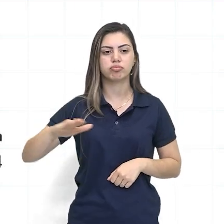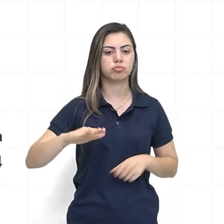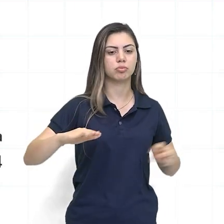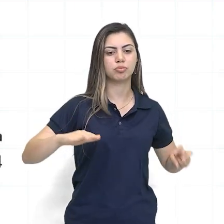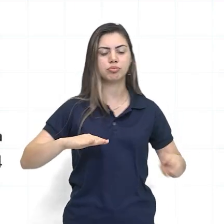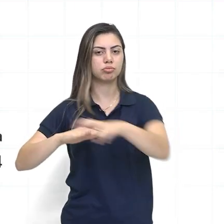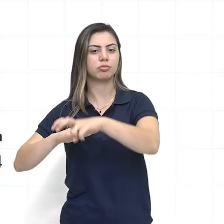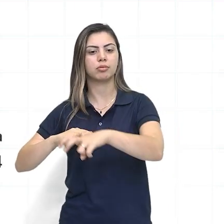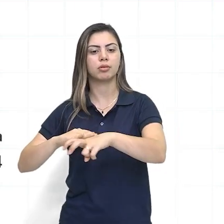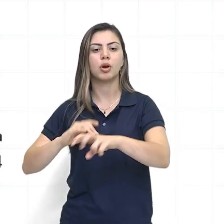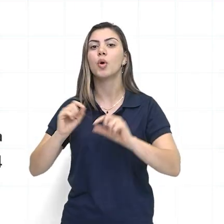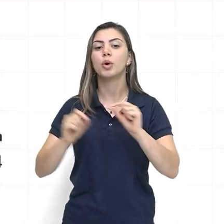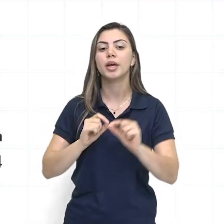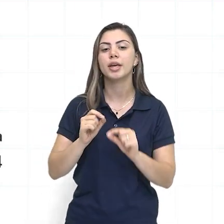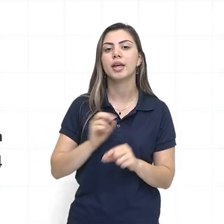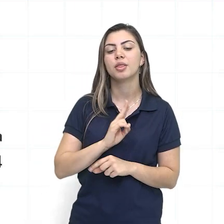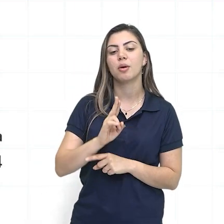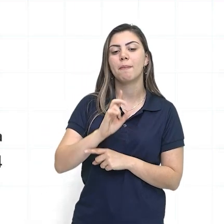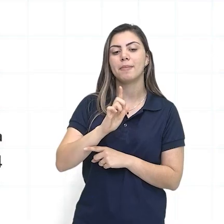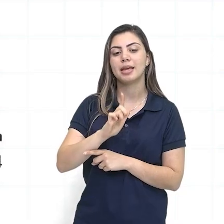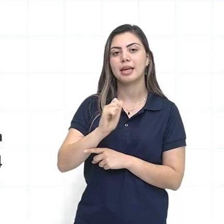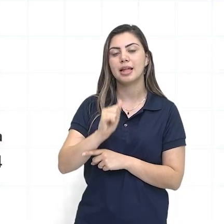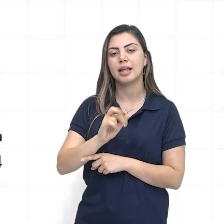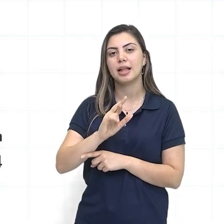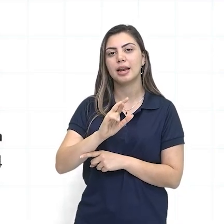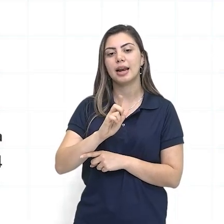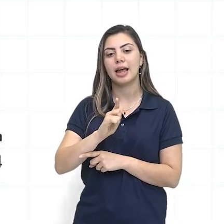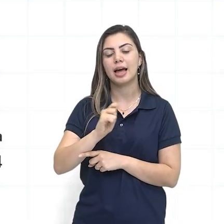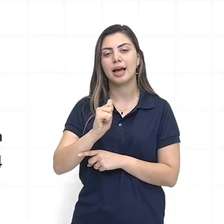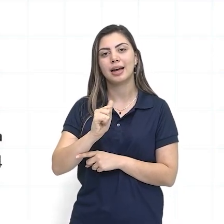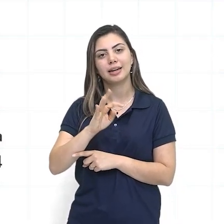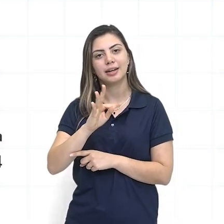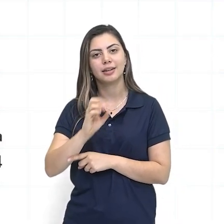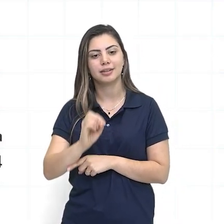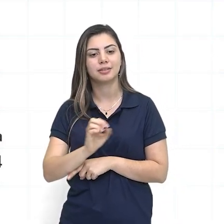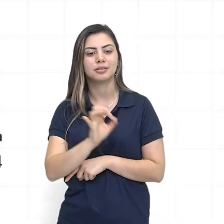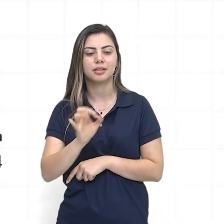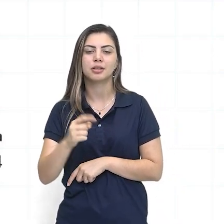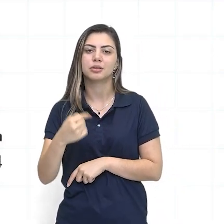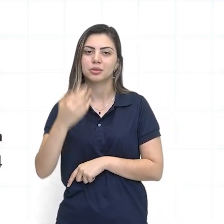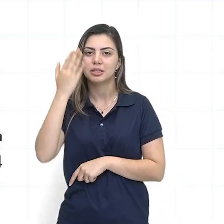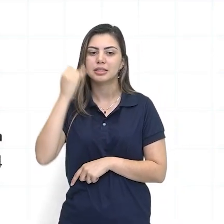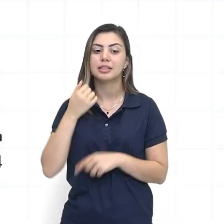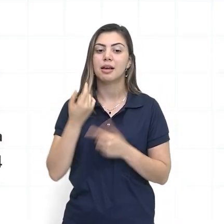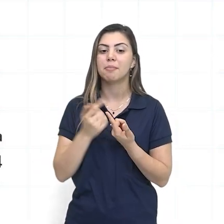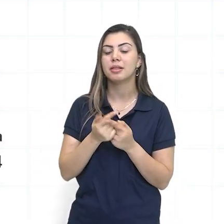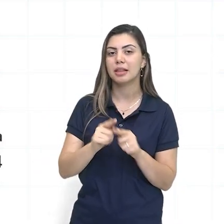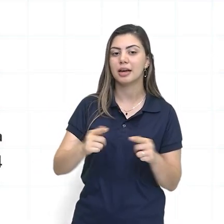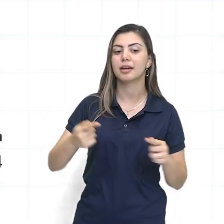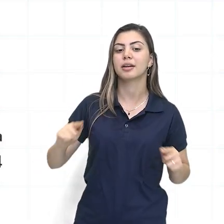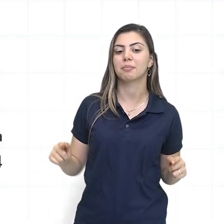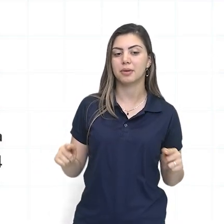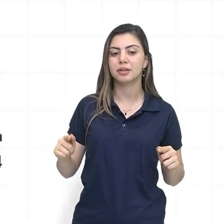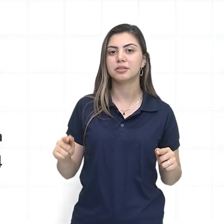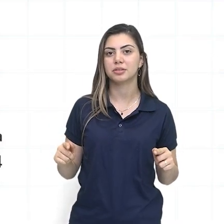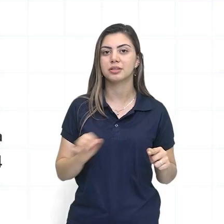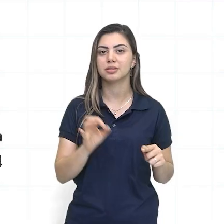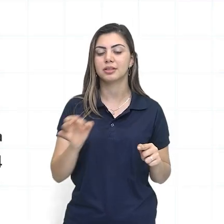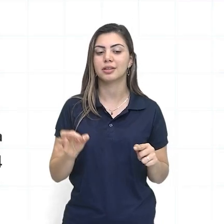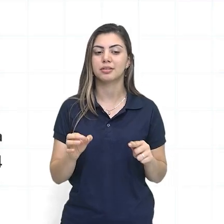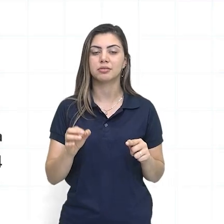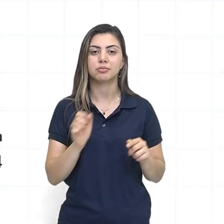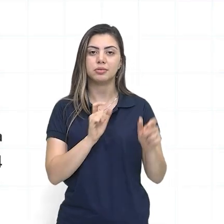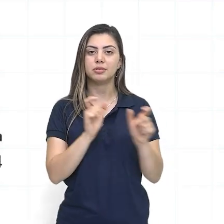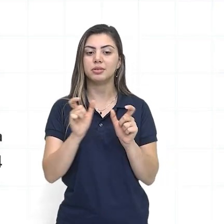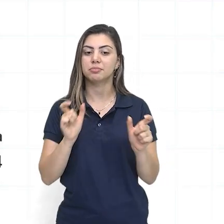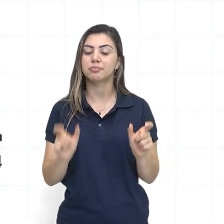um lagarto, né, conforme a gramática normativa, né, na escrita correta